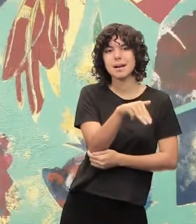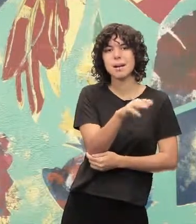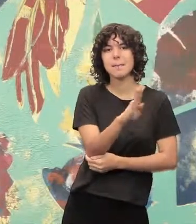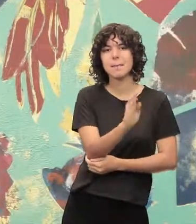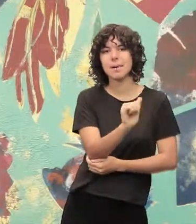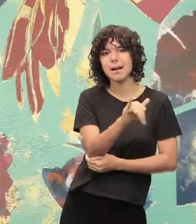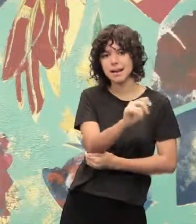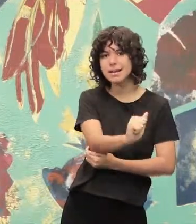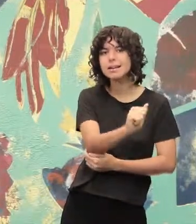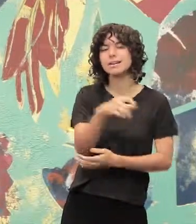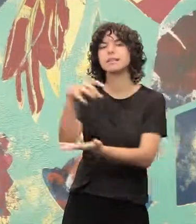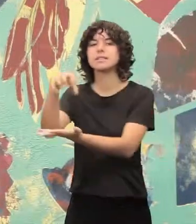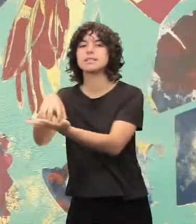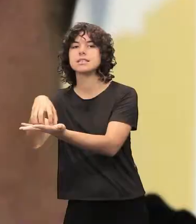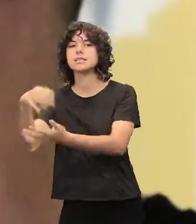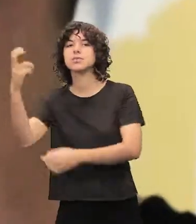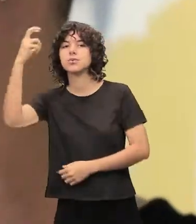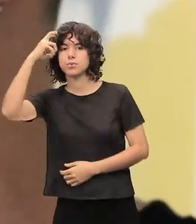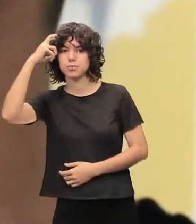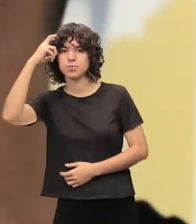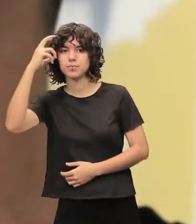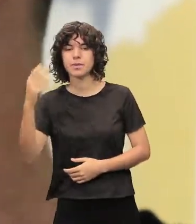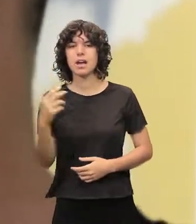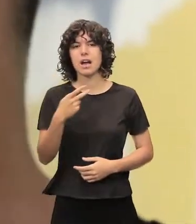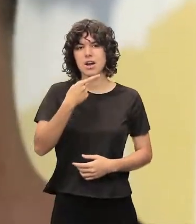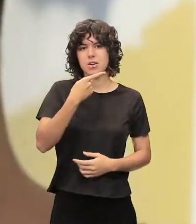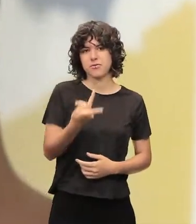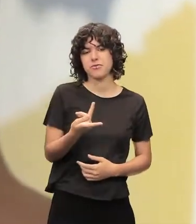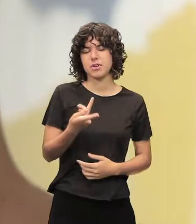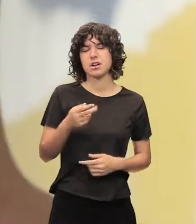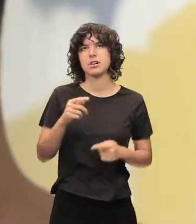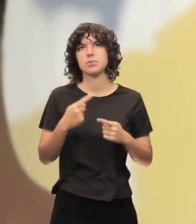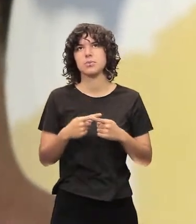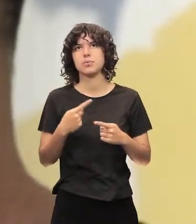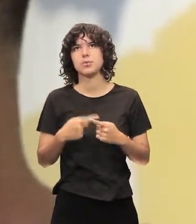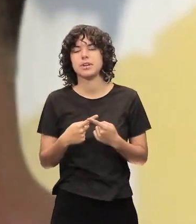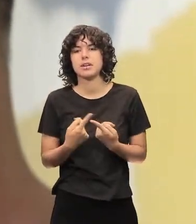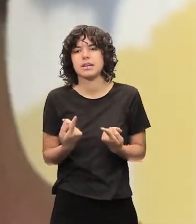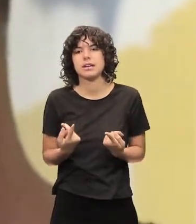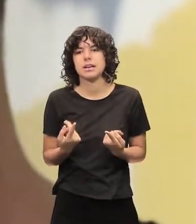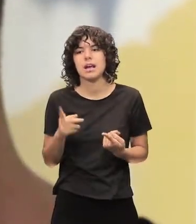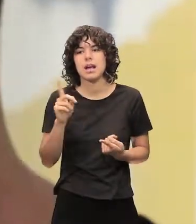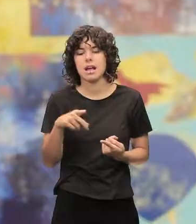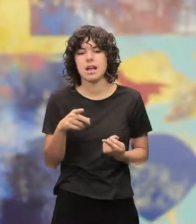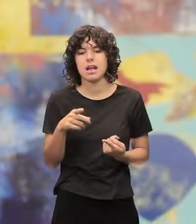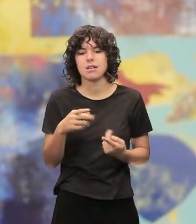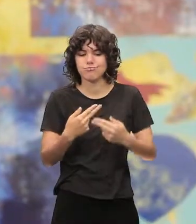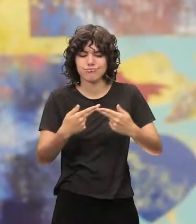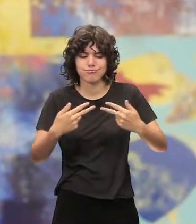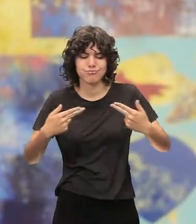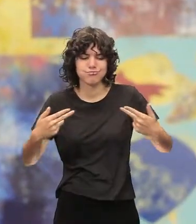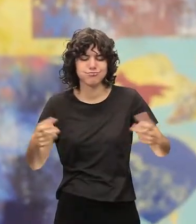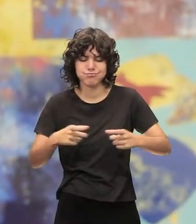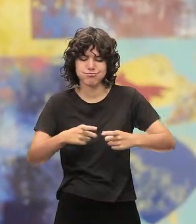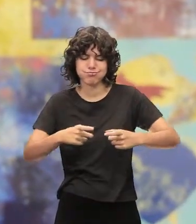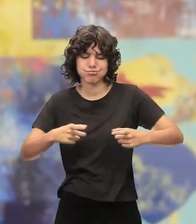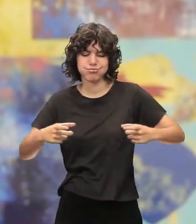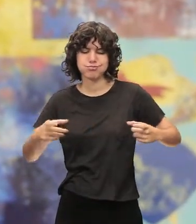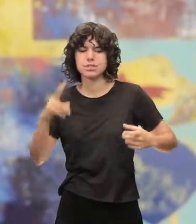aqui mesmo nesse centro, né, dessa galeria. Eu falo deliberadamente de patrimônio porque é um acervo, né, que também tem um